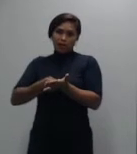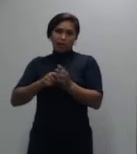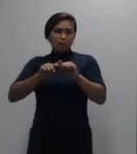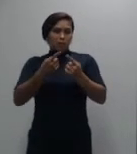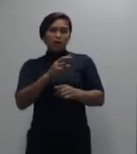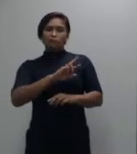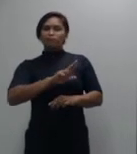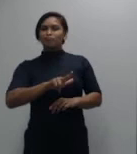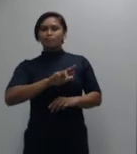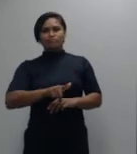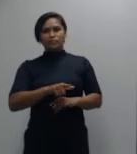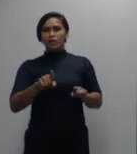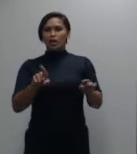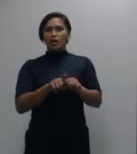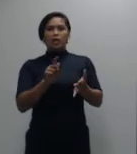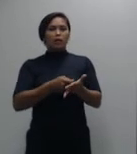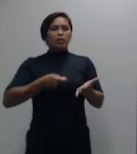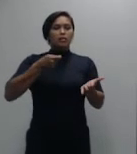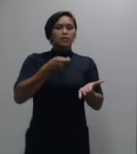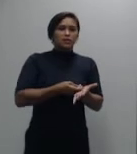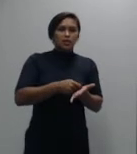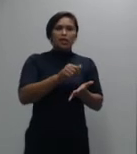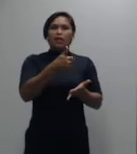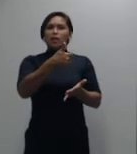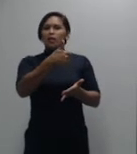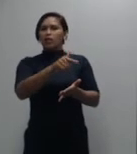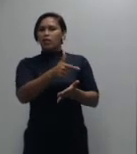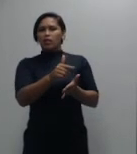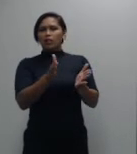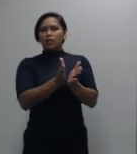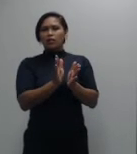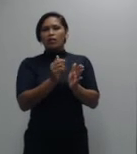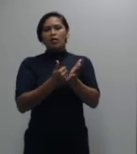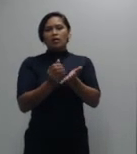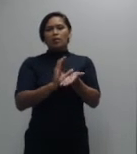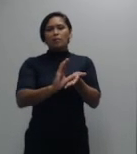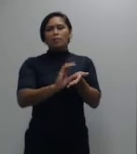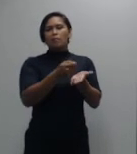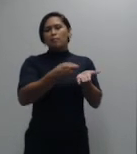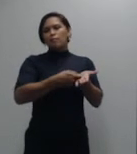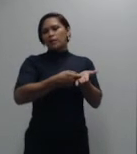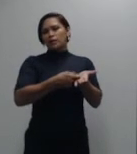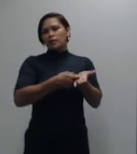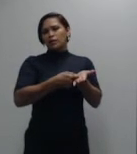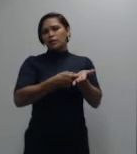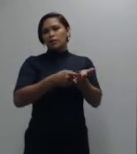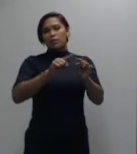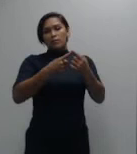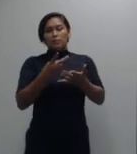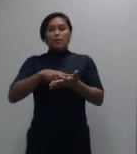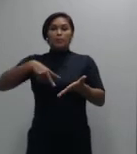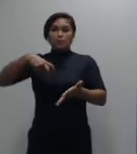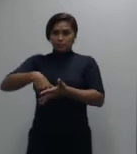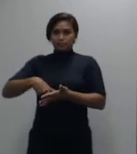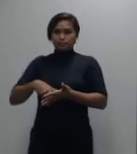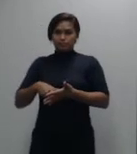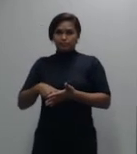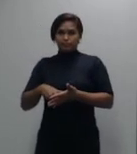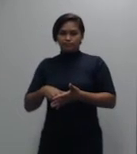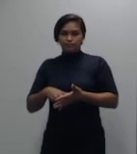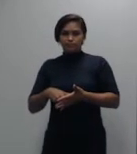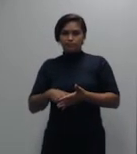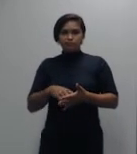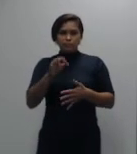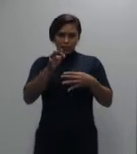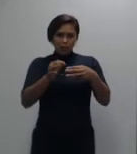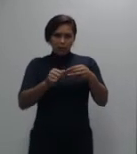não é é uma sentença não está para ressarcir os danos mas sim para punir seus